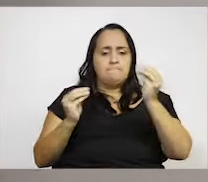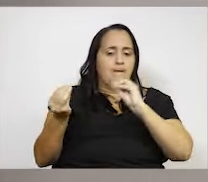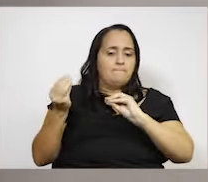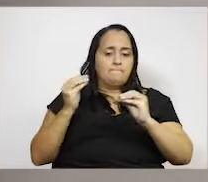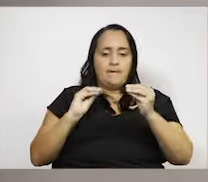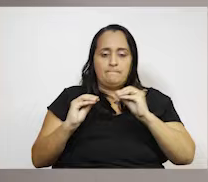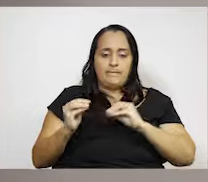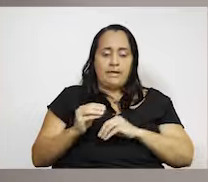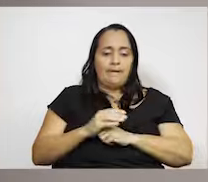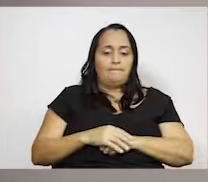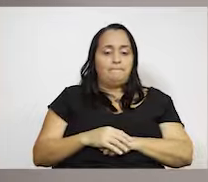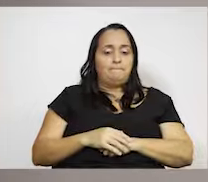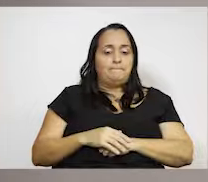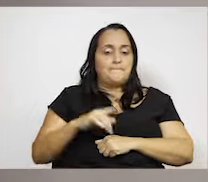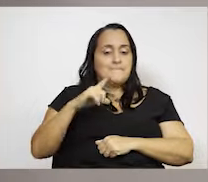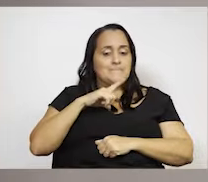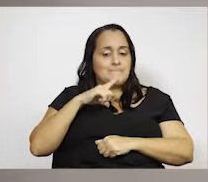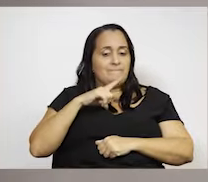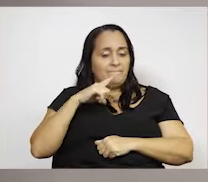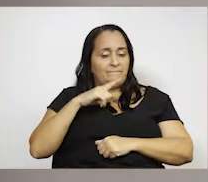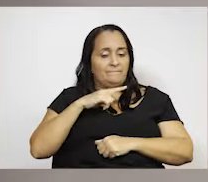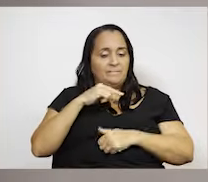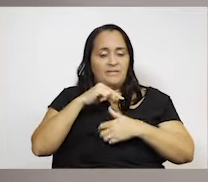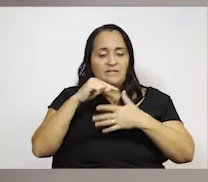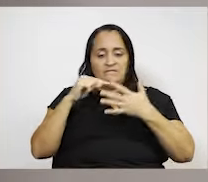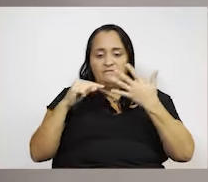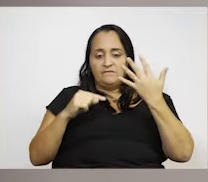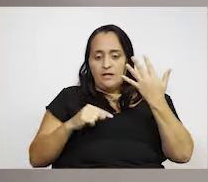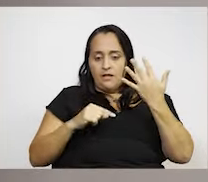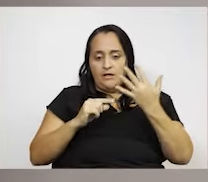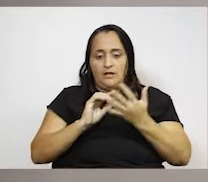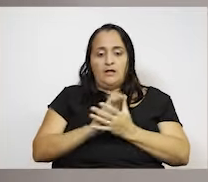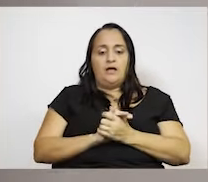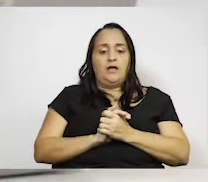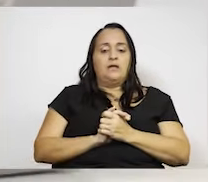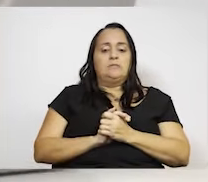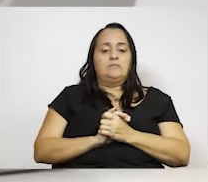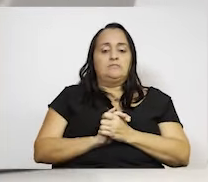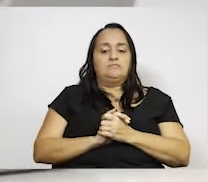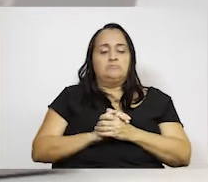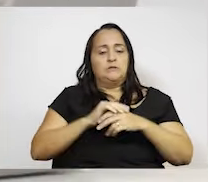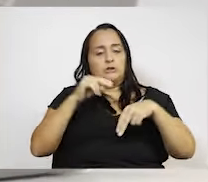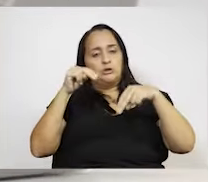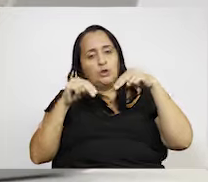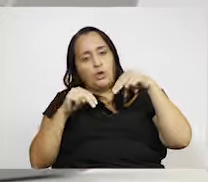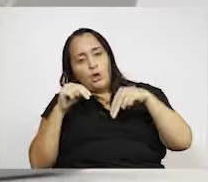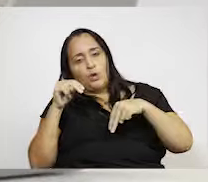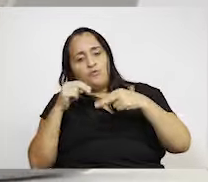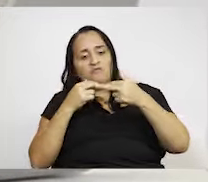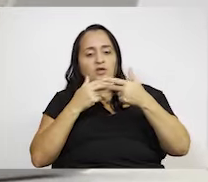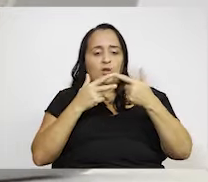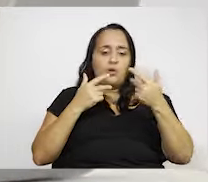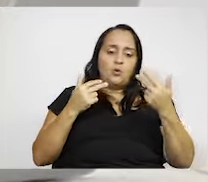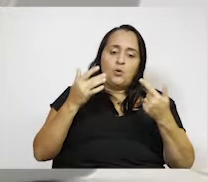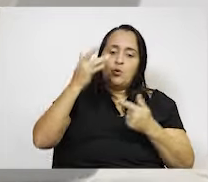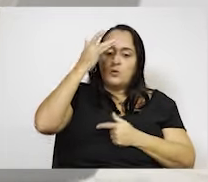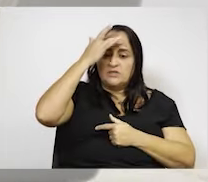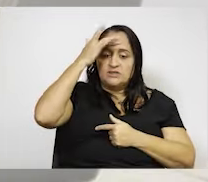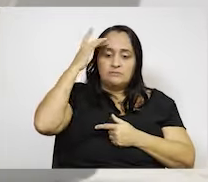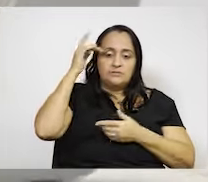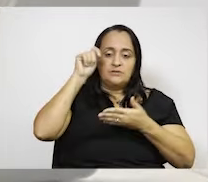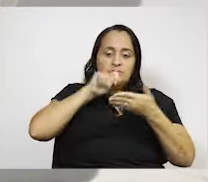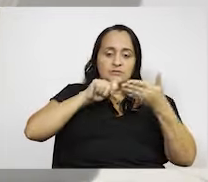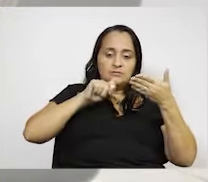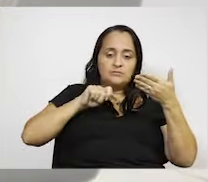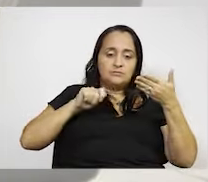todo, tá? Pronto. Aqui a gente tem várias editorias, né? Também a matéria de entretenimento, também